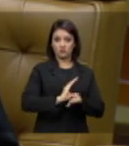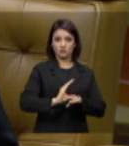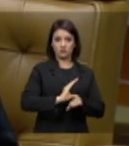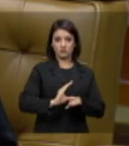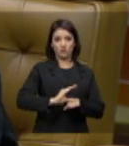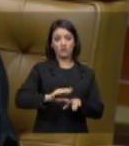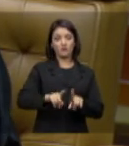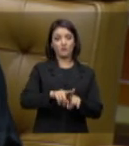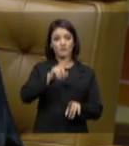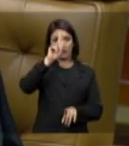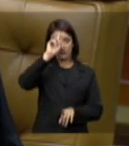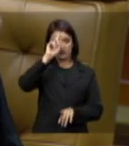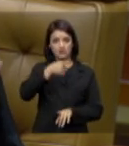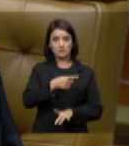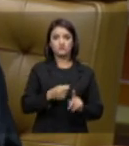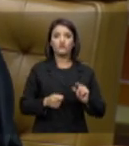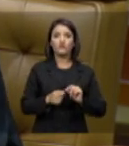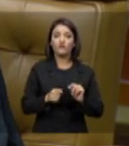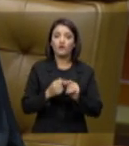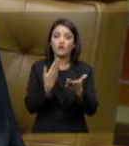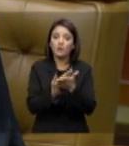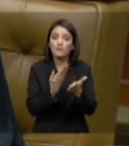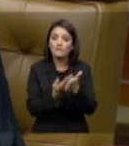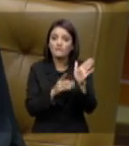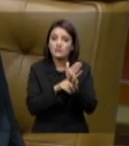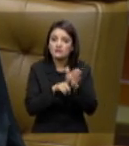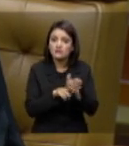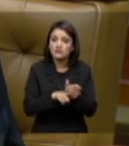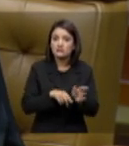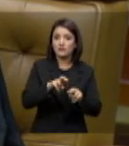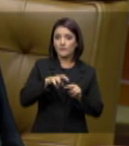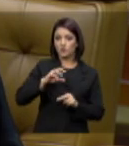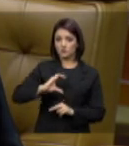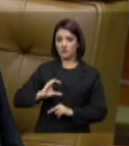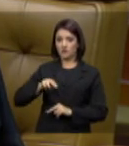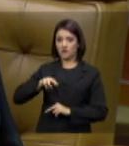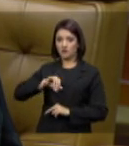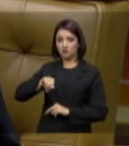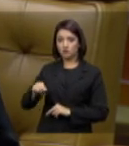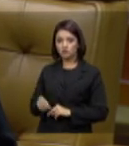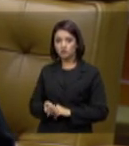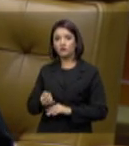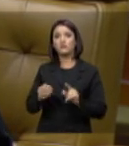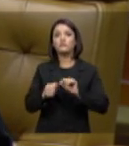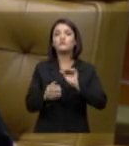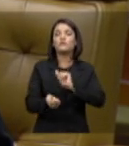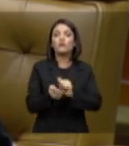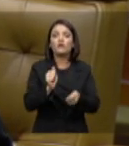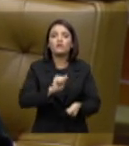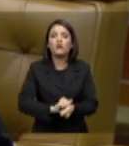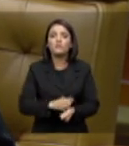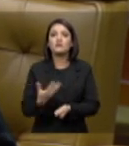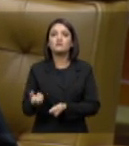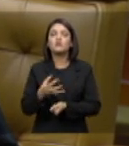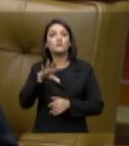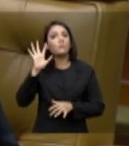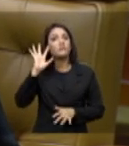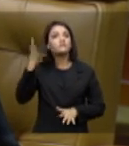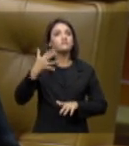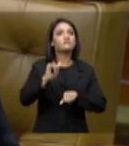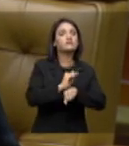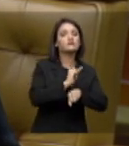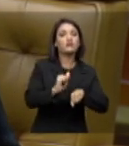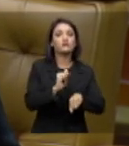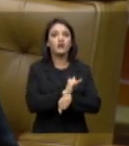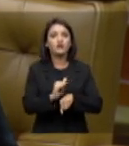determinamos que fosse feitos inclusive estudos pelo cnj no sentido da adequação e de soluções ao